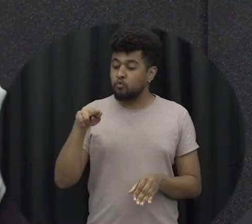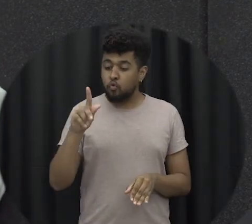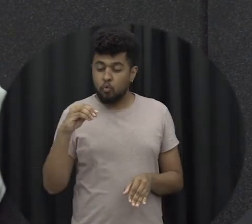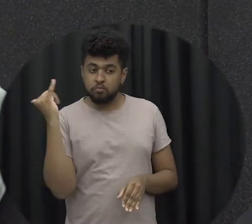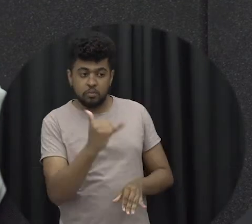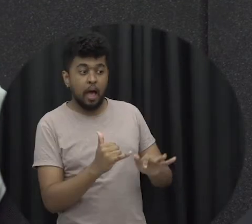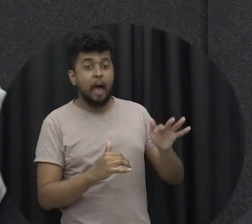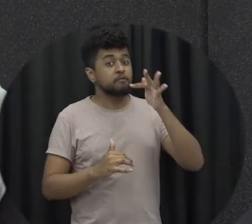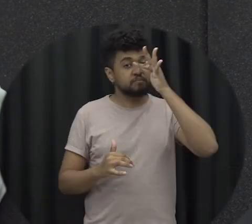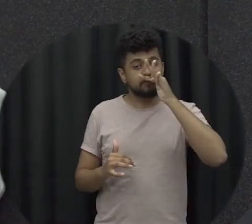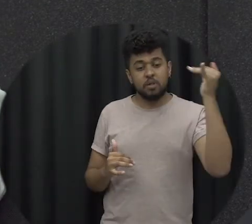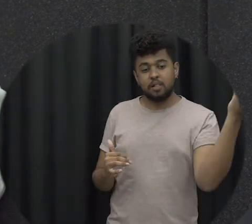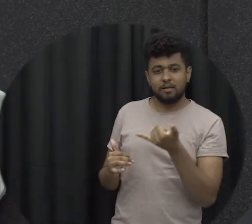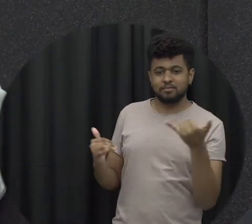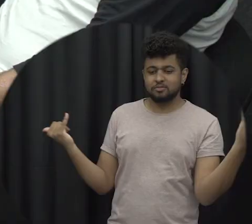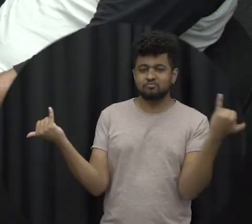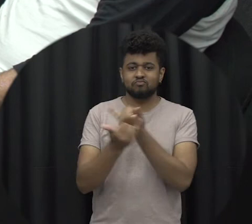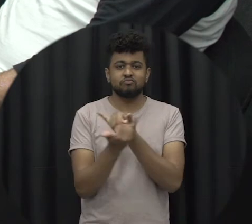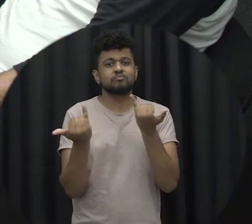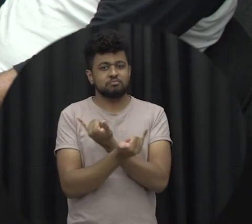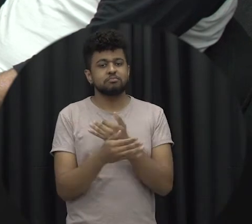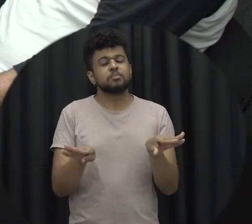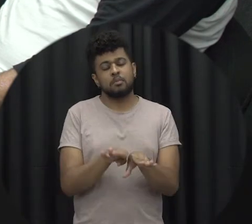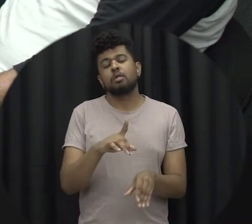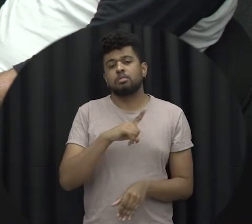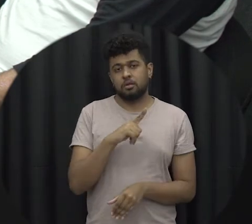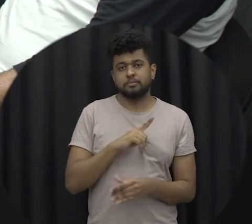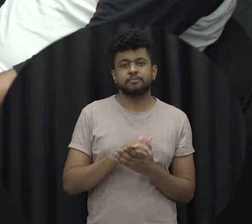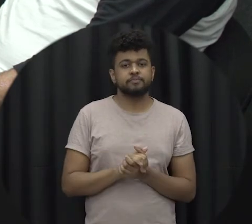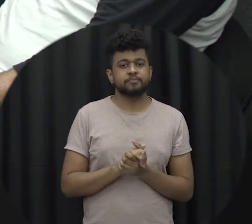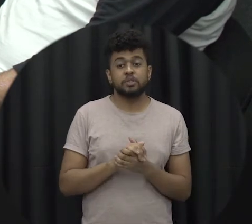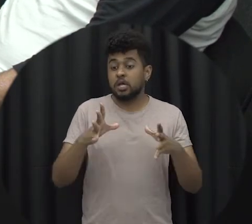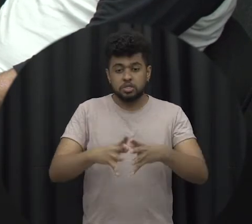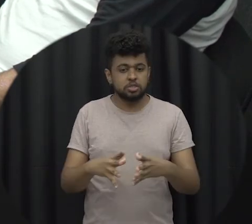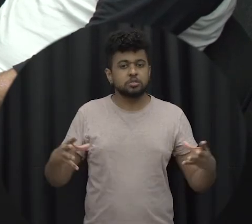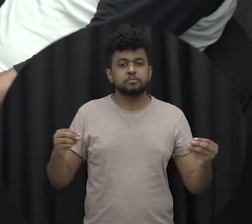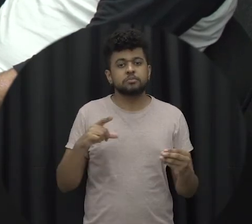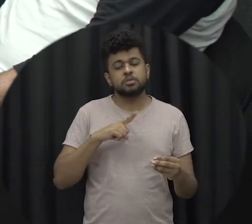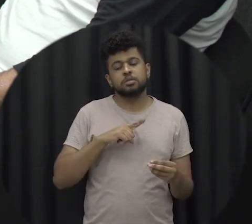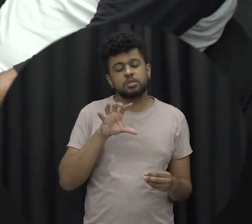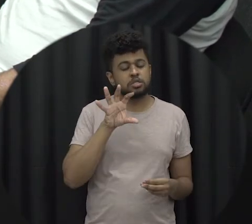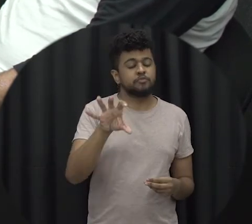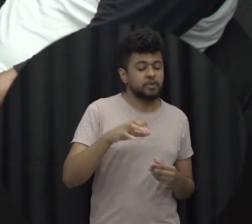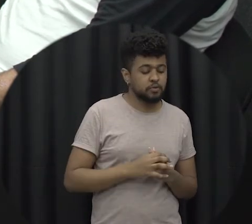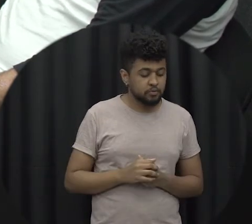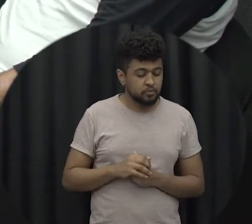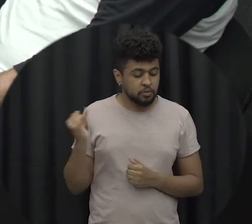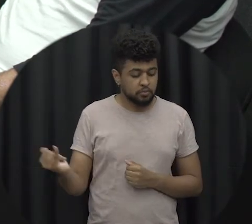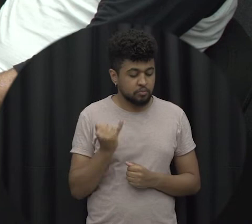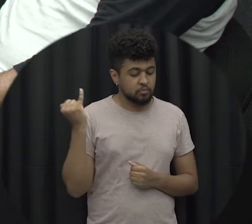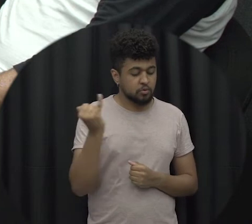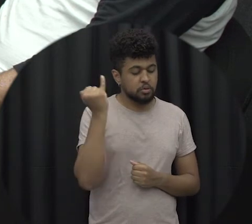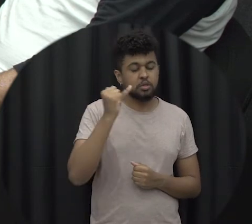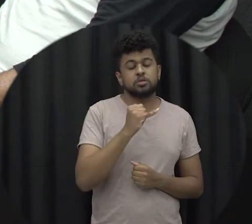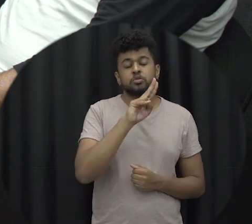bem clássico aí que a gente conhece, ecológico também. E a extinção vai também nesse efeito aí, bem importante. Chama